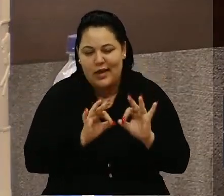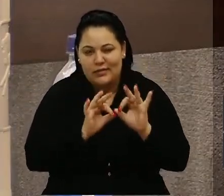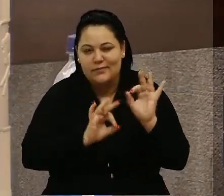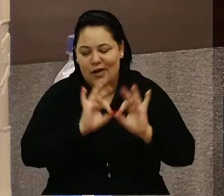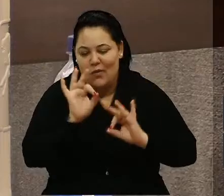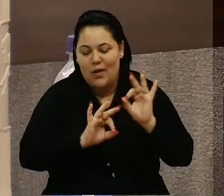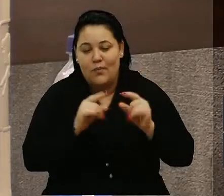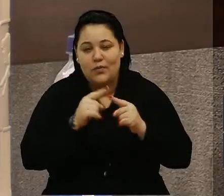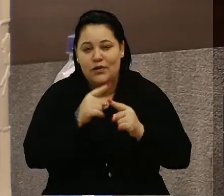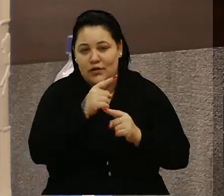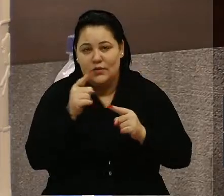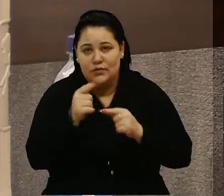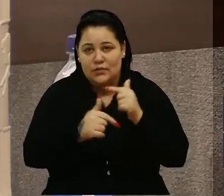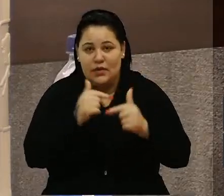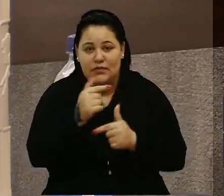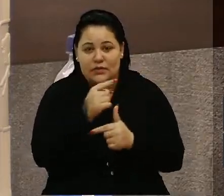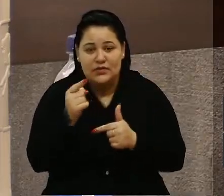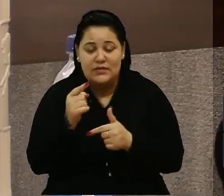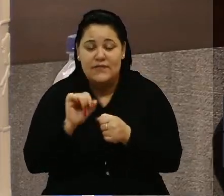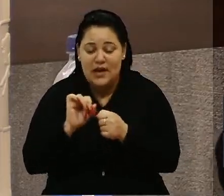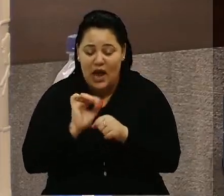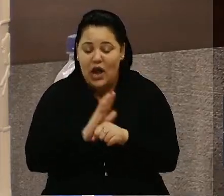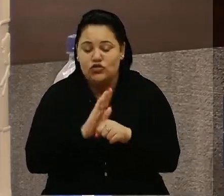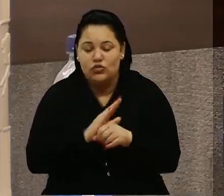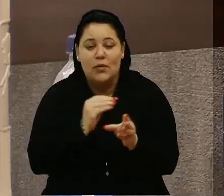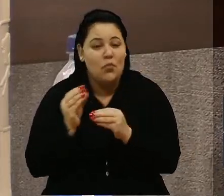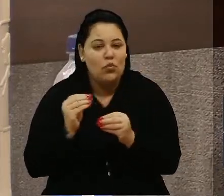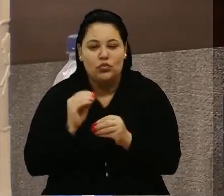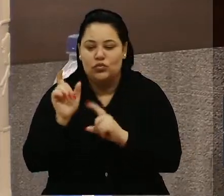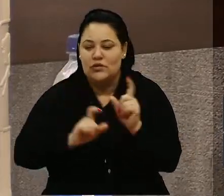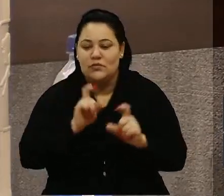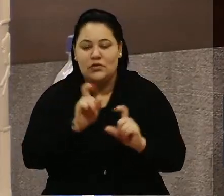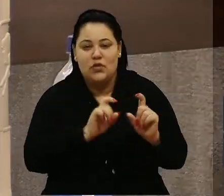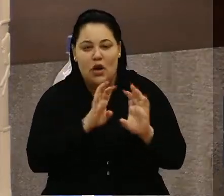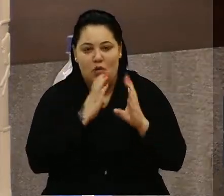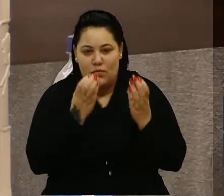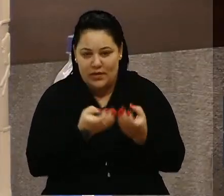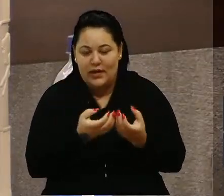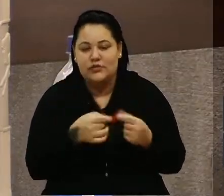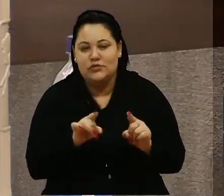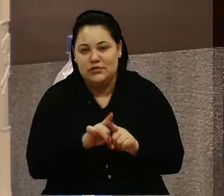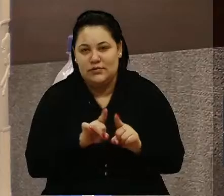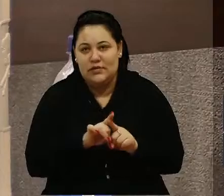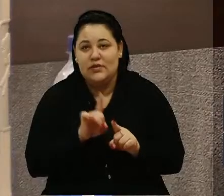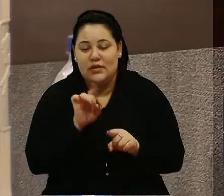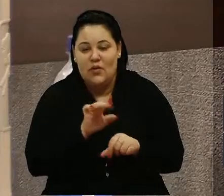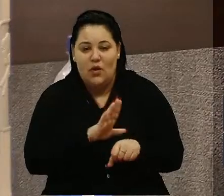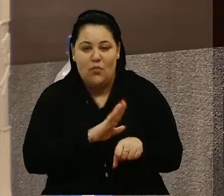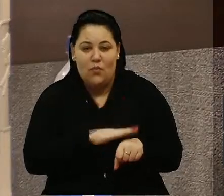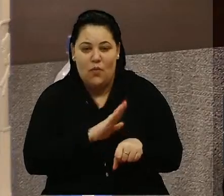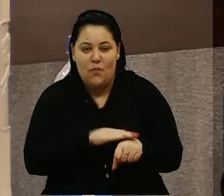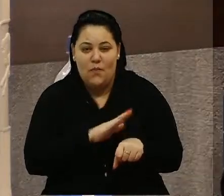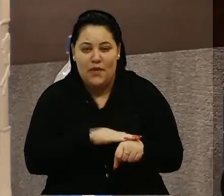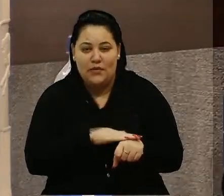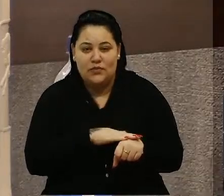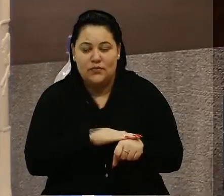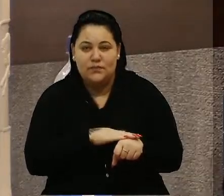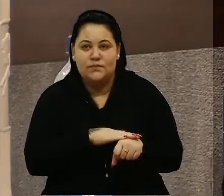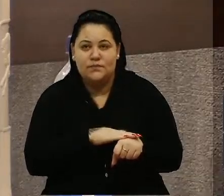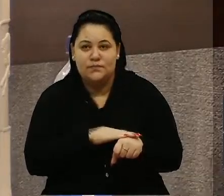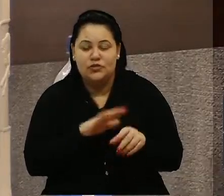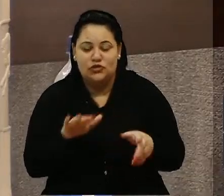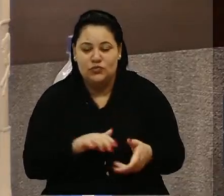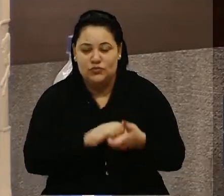trabalho que vocês fazem é um trabalho que auxilia de verdade as pessoas, a comunidade. Então, é um momento de reconciliação, eu acho que as